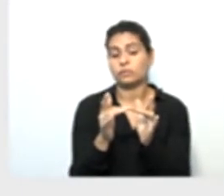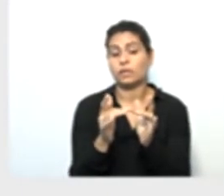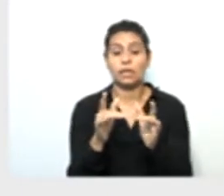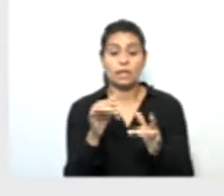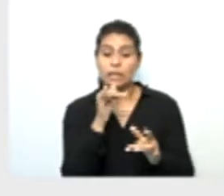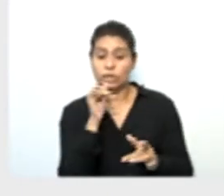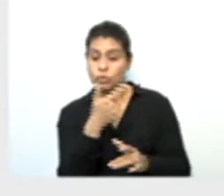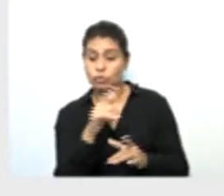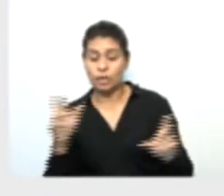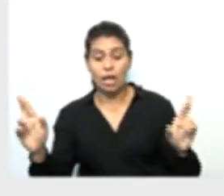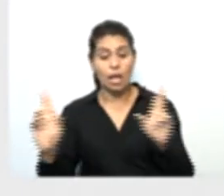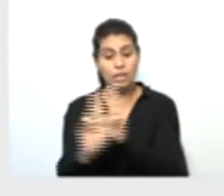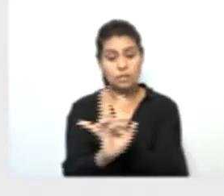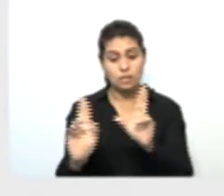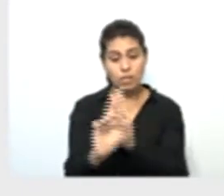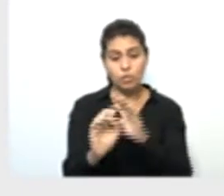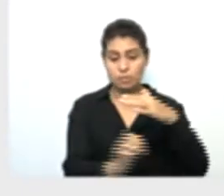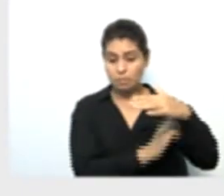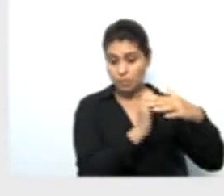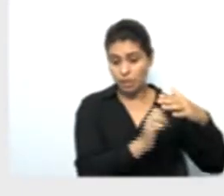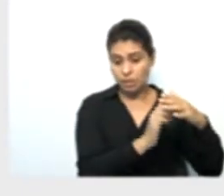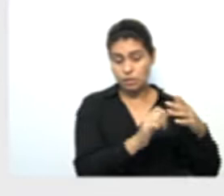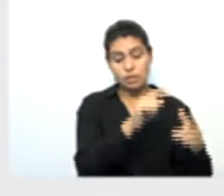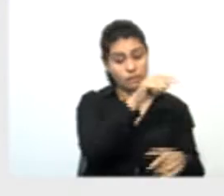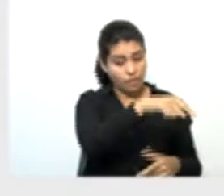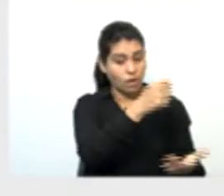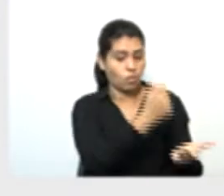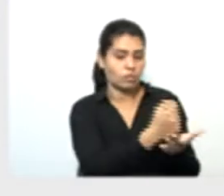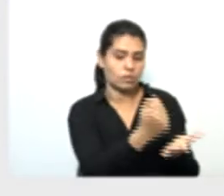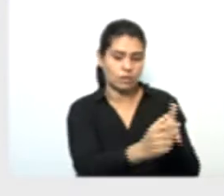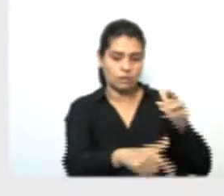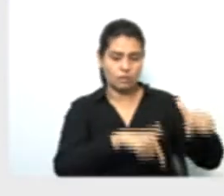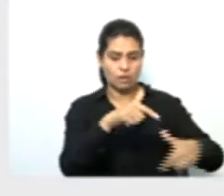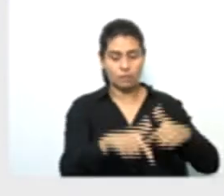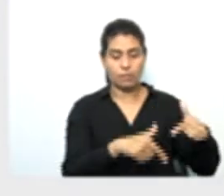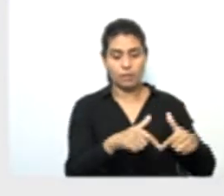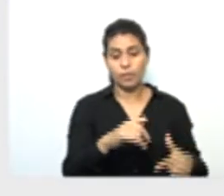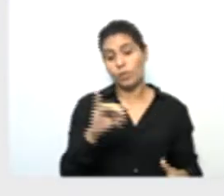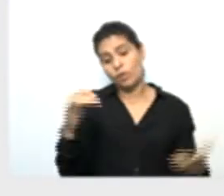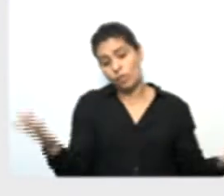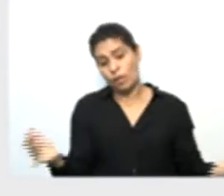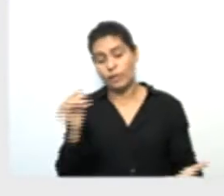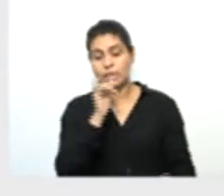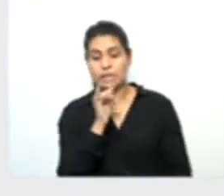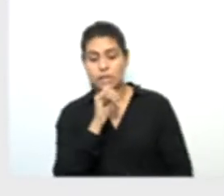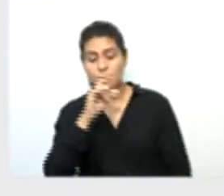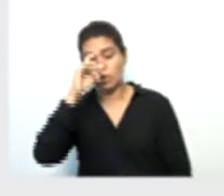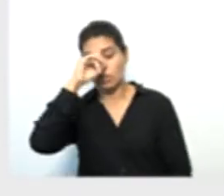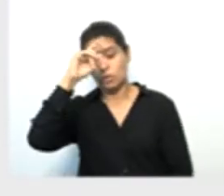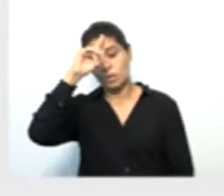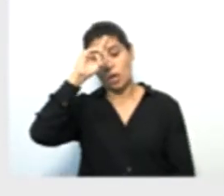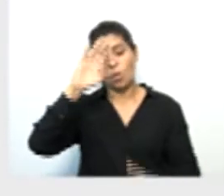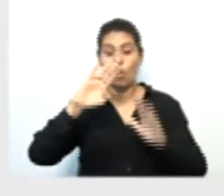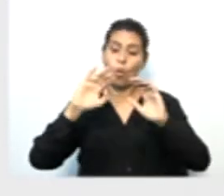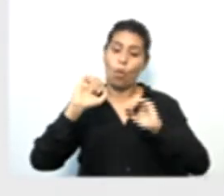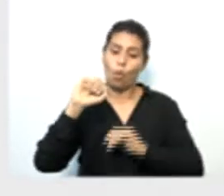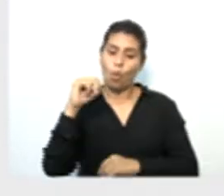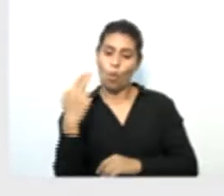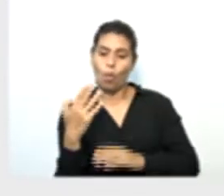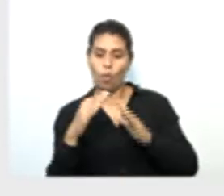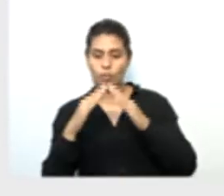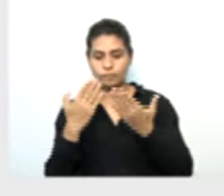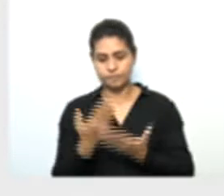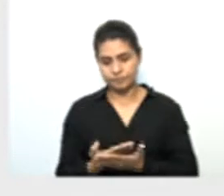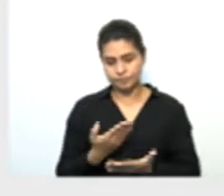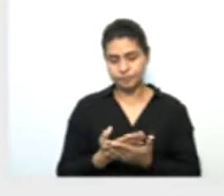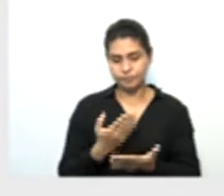nem entre estes e a empresa tomador de serviço da cooperativa. Eu dei como exemplo um hospital ou uma escola. O cooperado